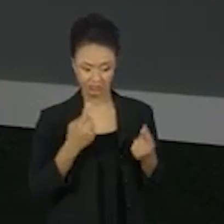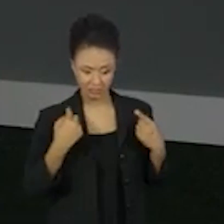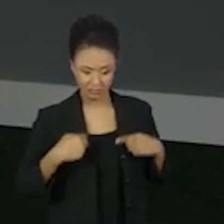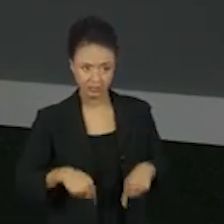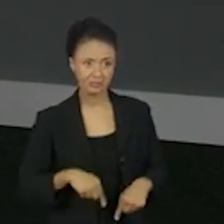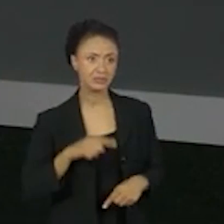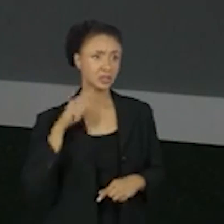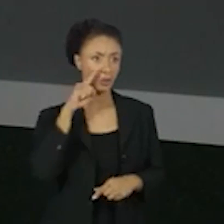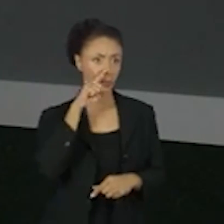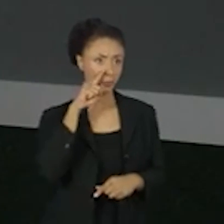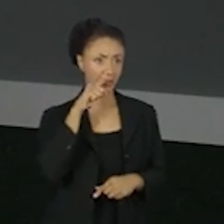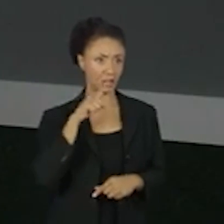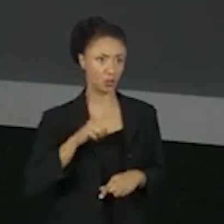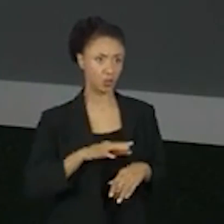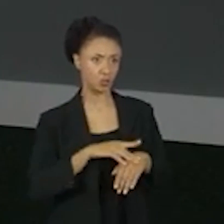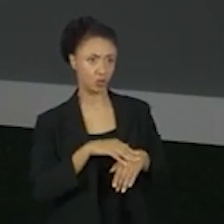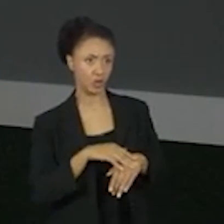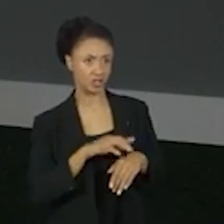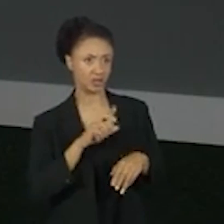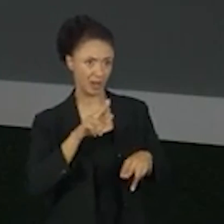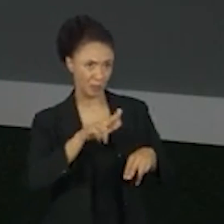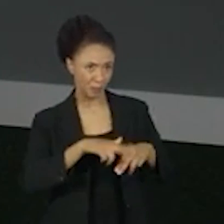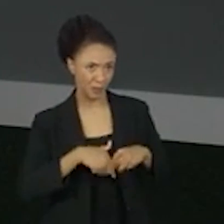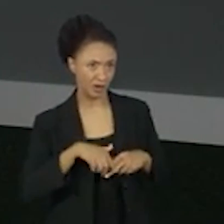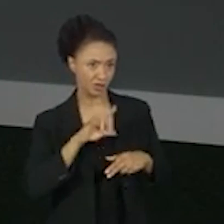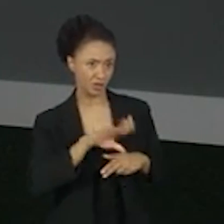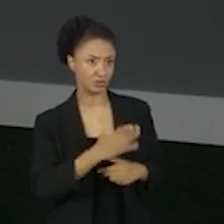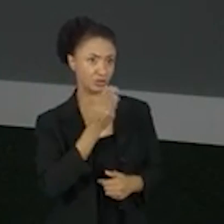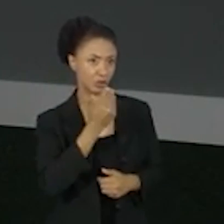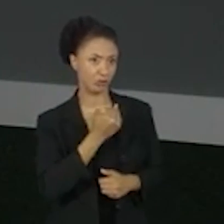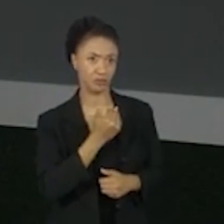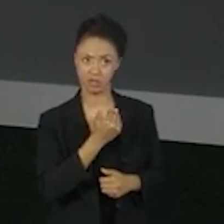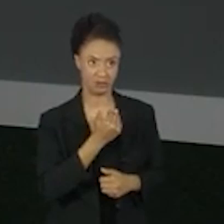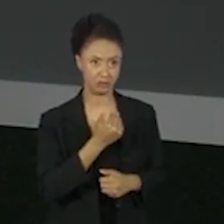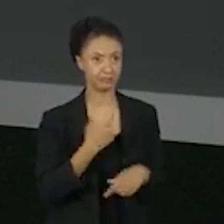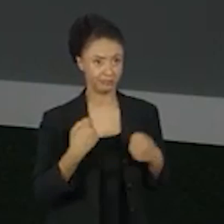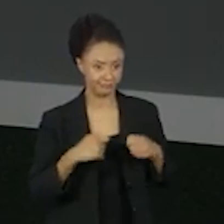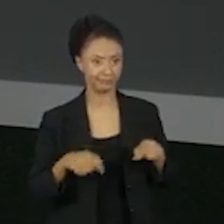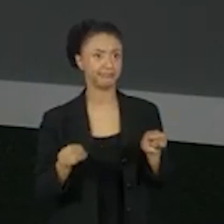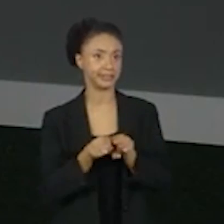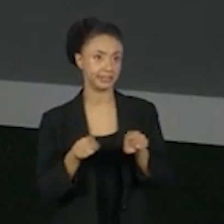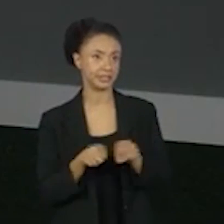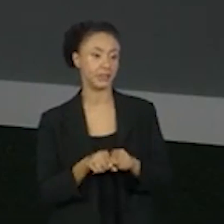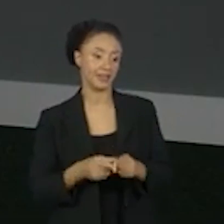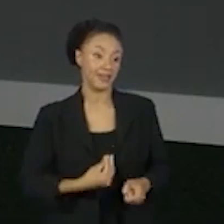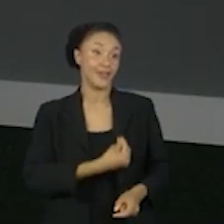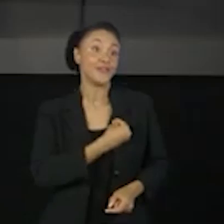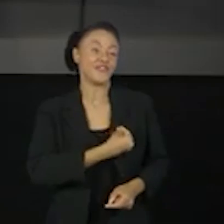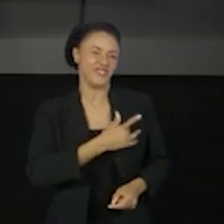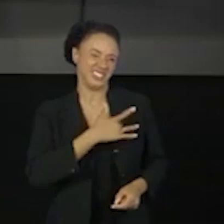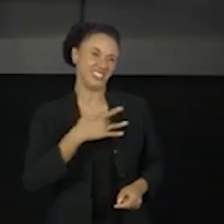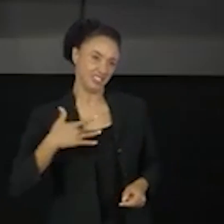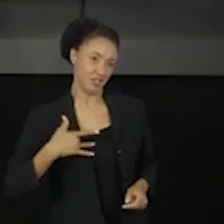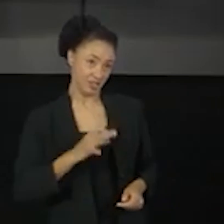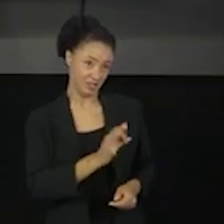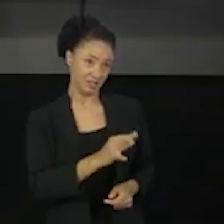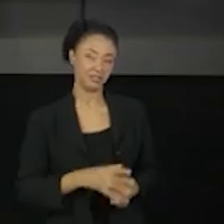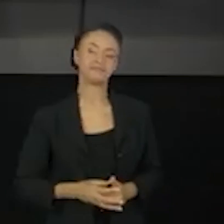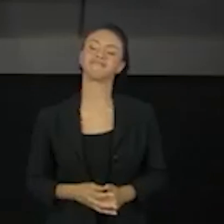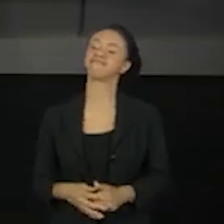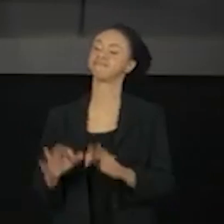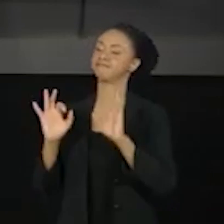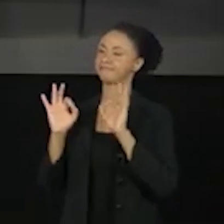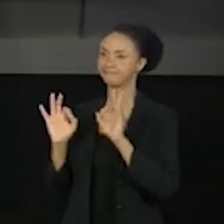de doenças não depende só da alimentação, é preciso ter uma vida também, o que a gente chama de uma vida saudável, né?